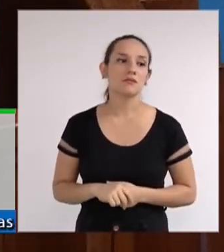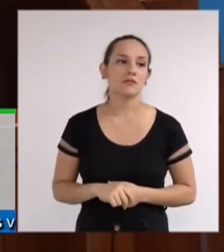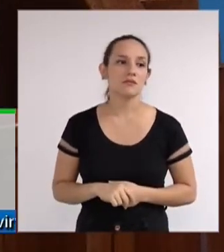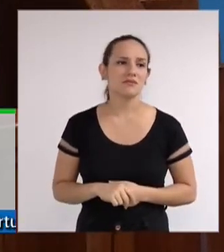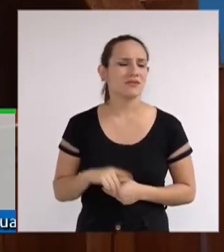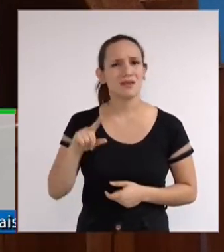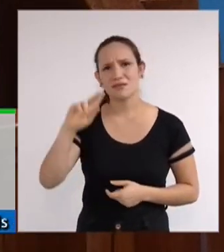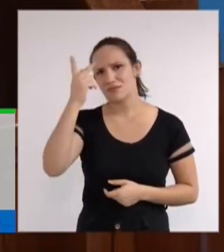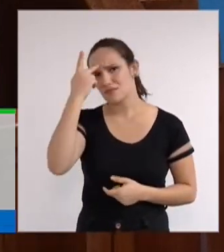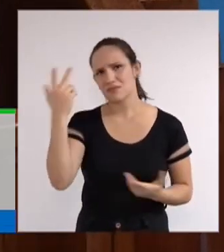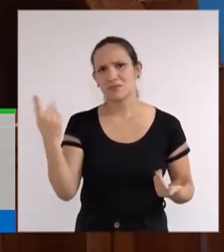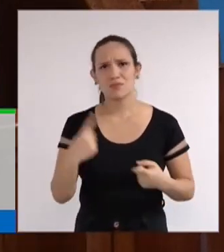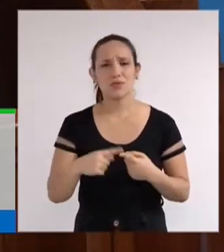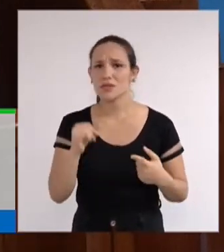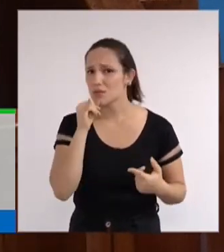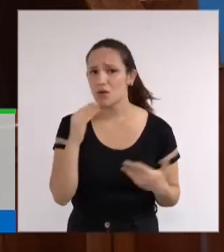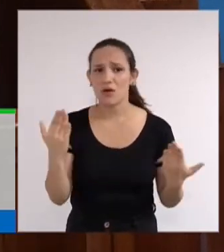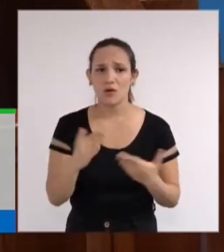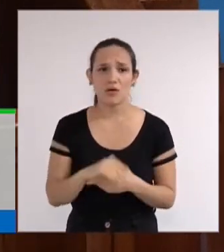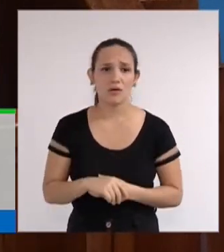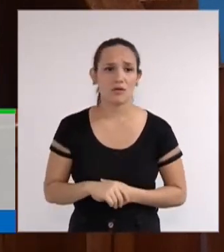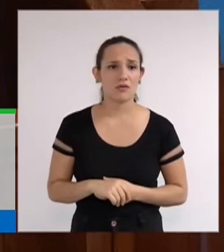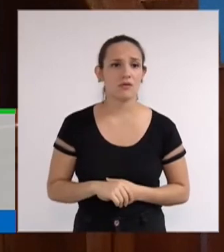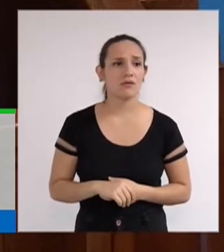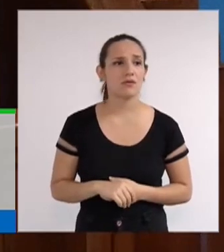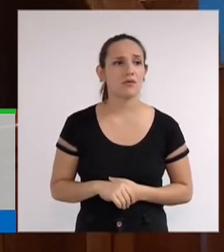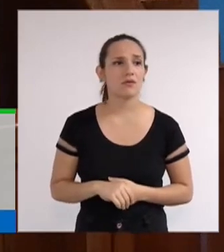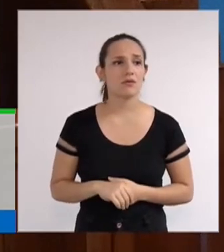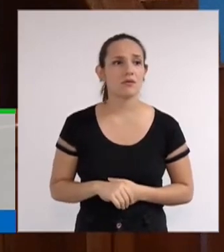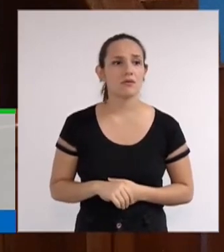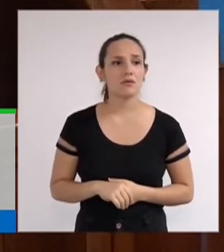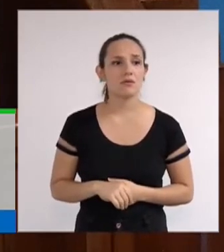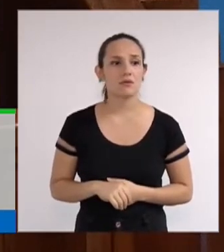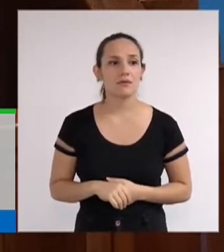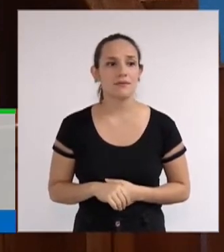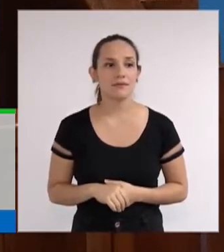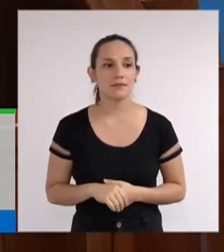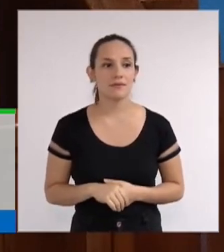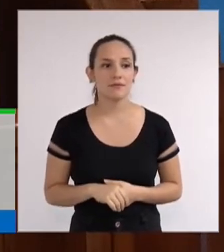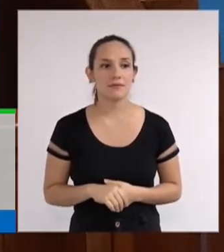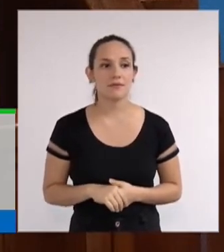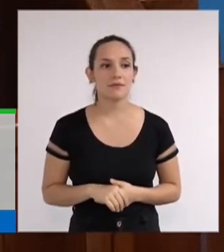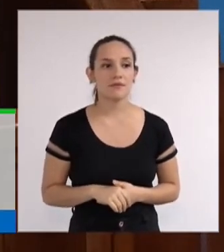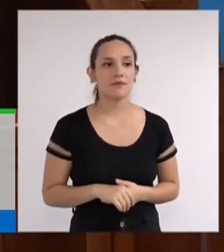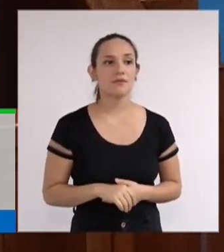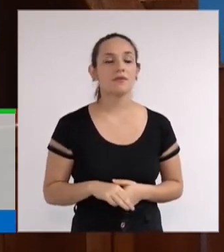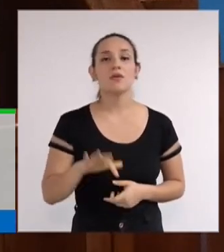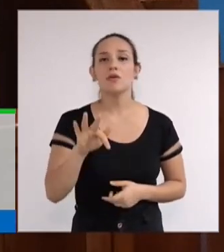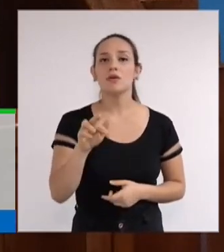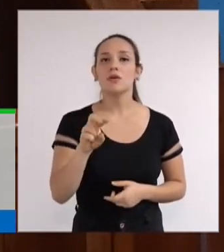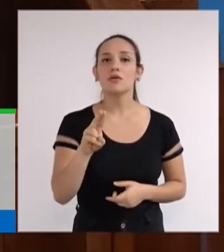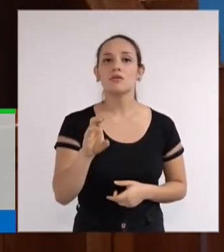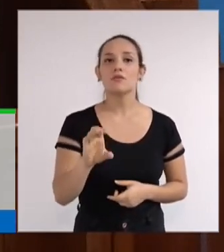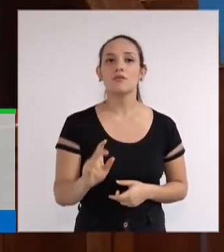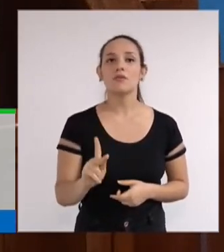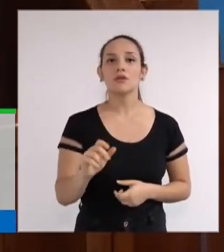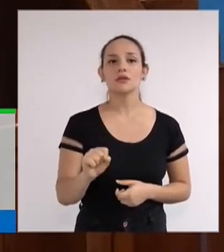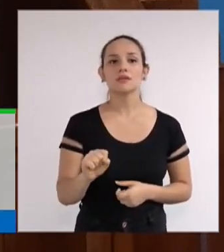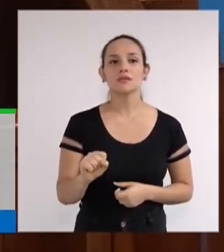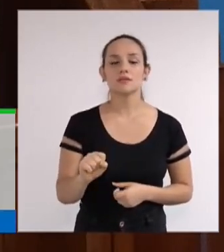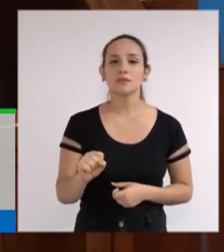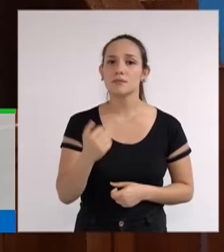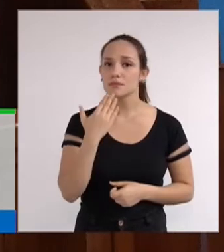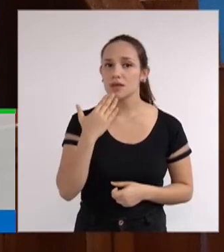grosseiramente equivocado, porque hoje Fux está licitando a aquisição dos módulos impressores nos mesmos moldes